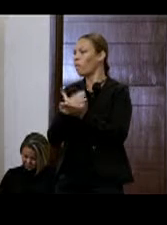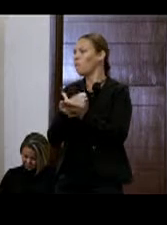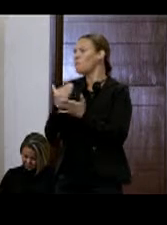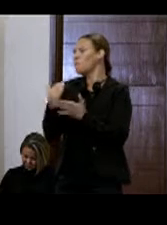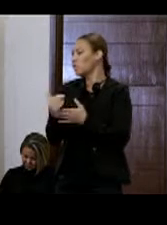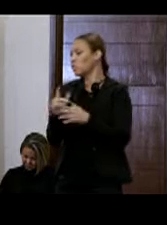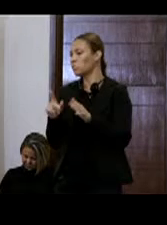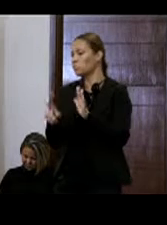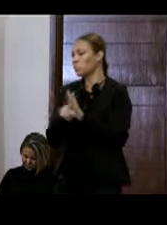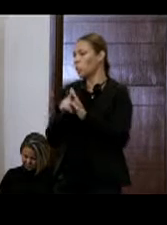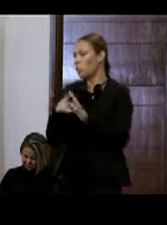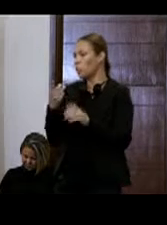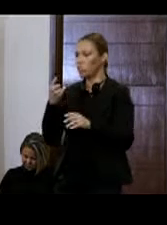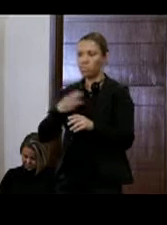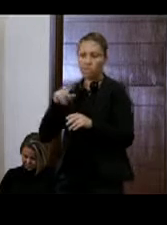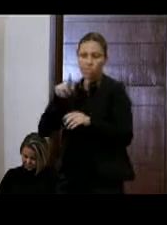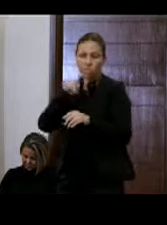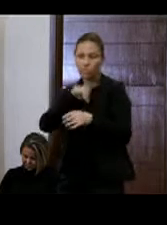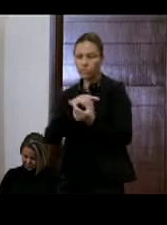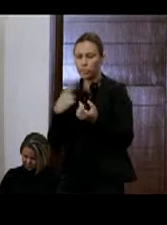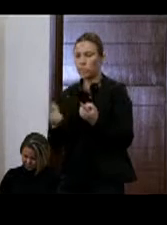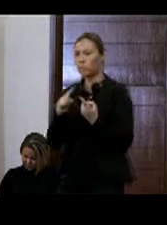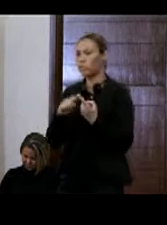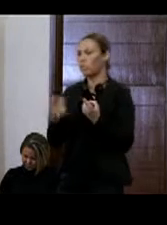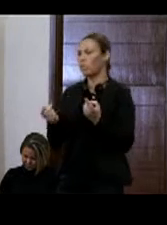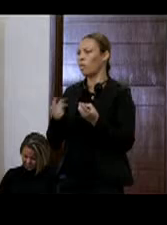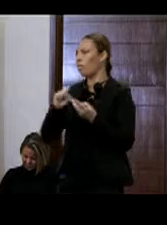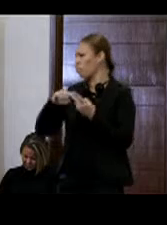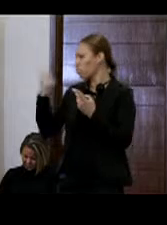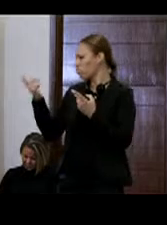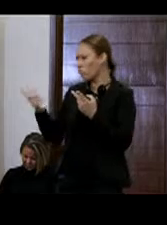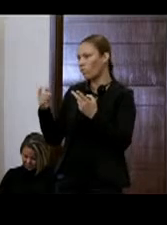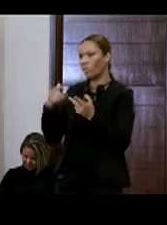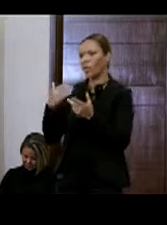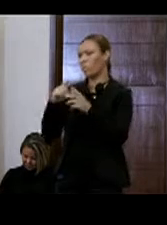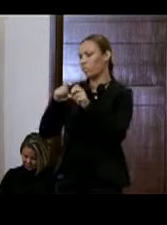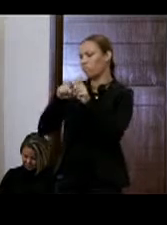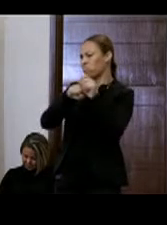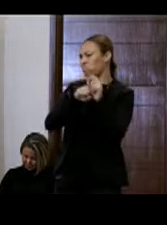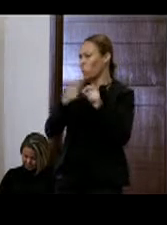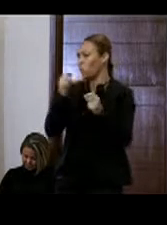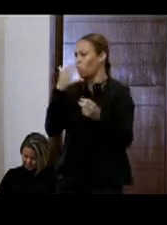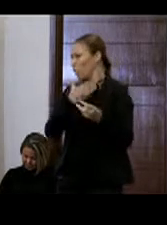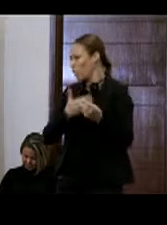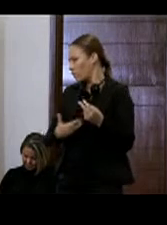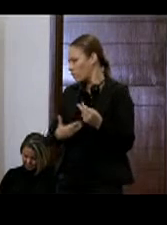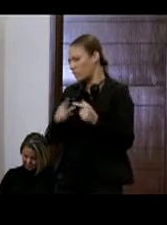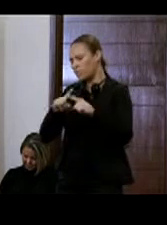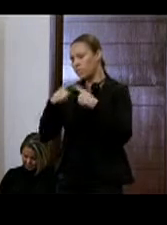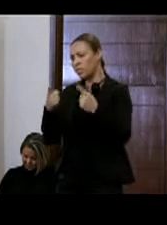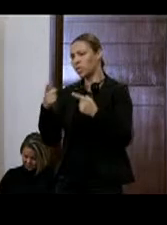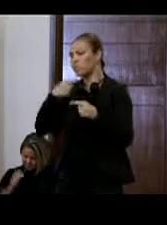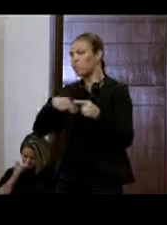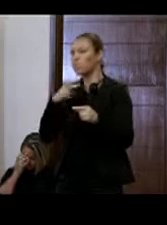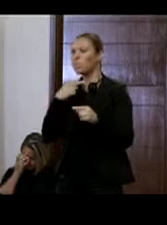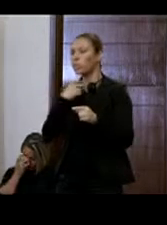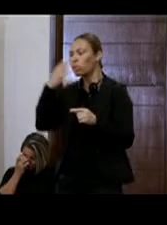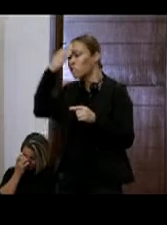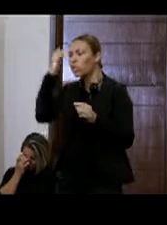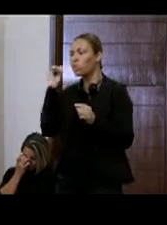iniciativa de um membro do Ministério Público ou das agências governamentais. Mas a gente também não pode